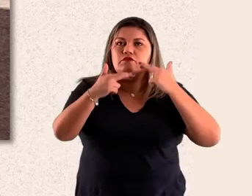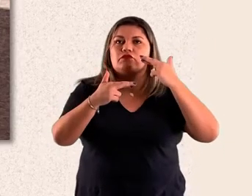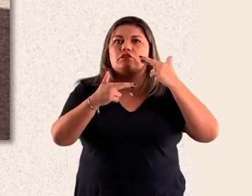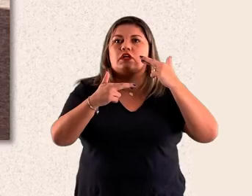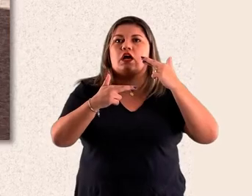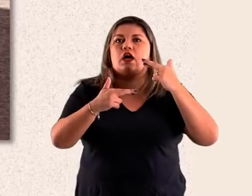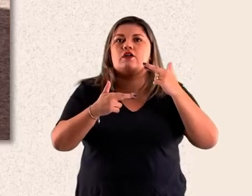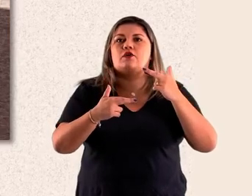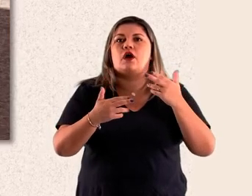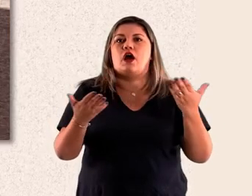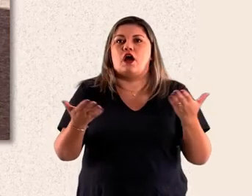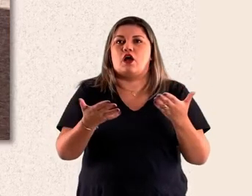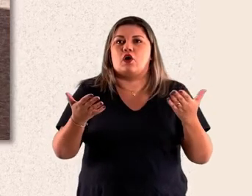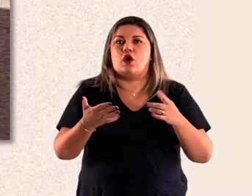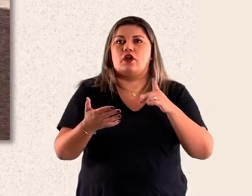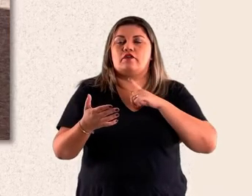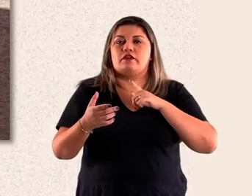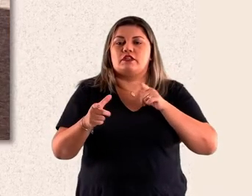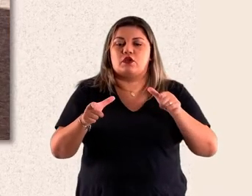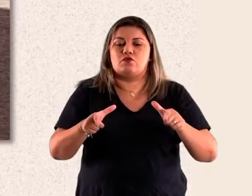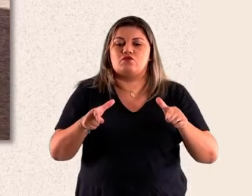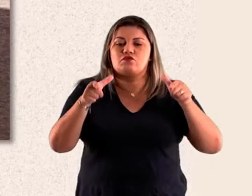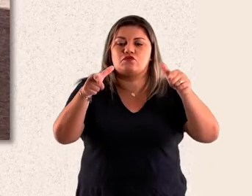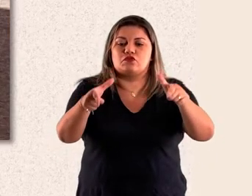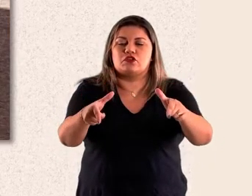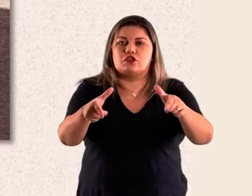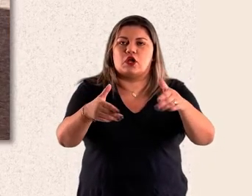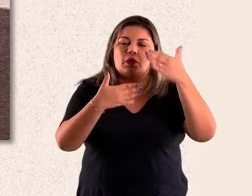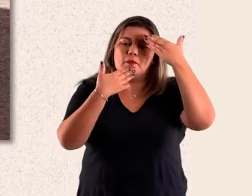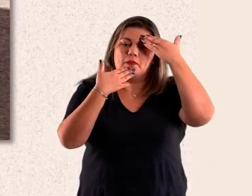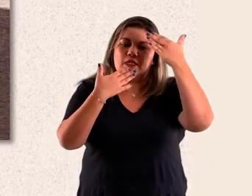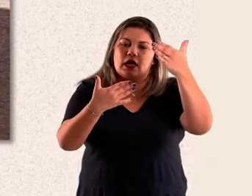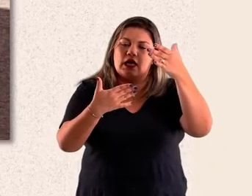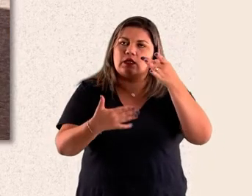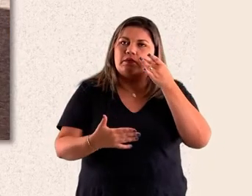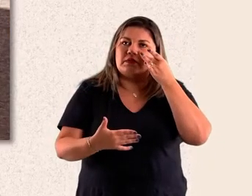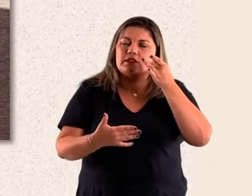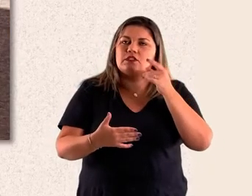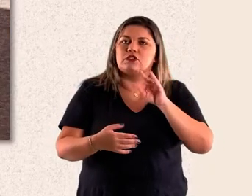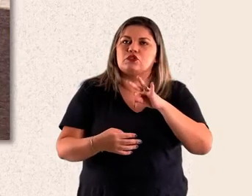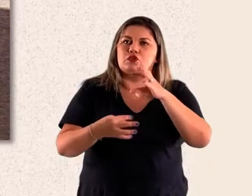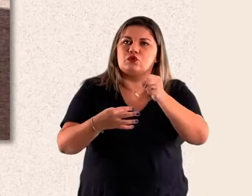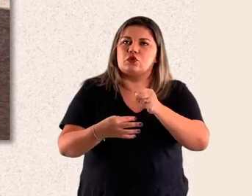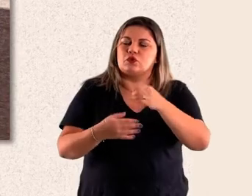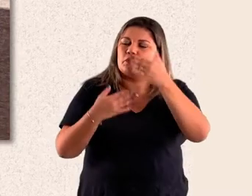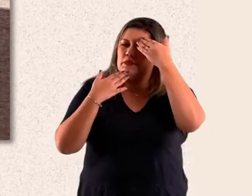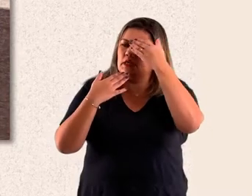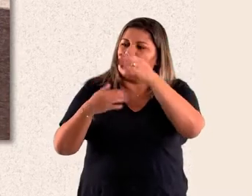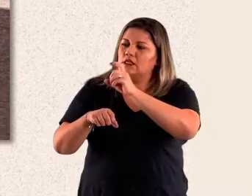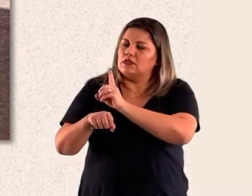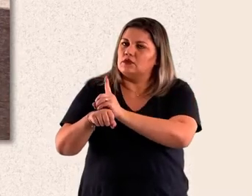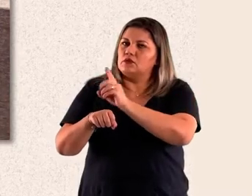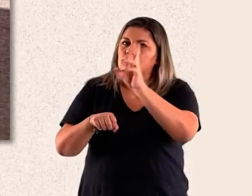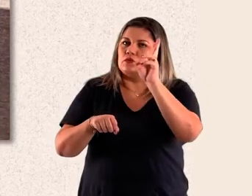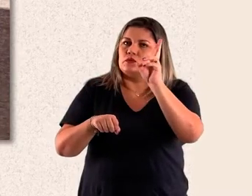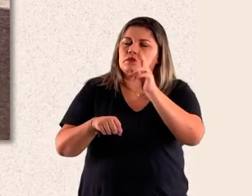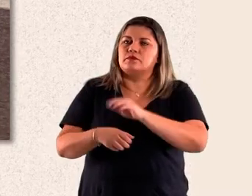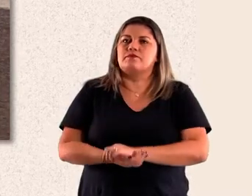da Juliana por favor vai ter entrega de Um certificado e é isso obrigada pela presença a gente de todos Obrigado a delegada